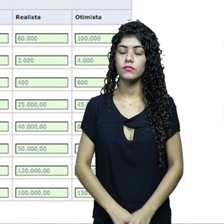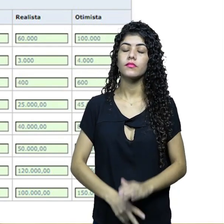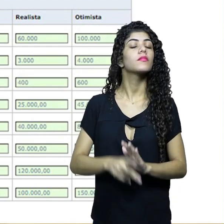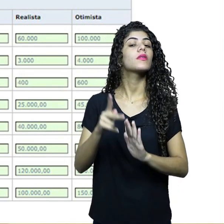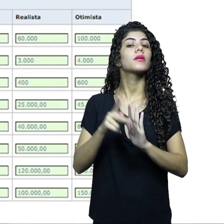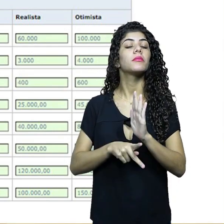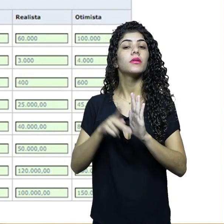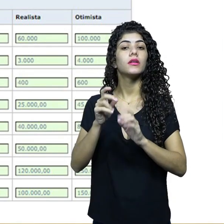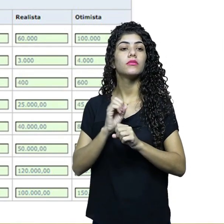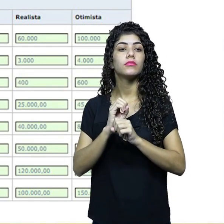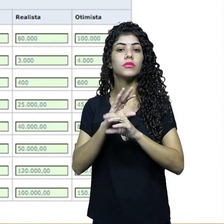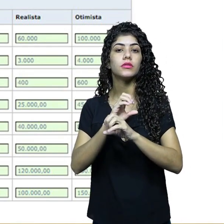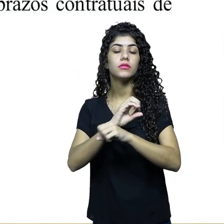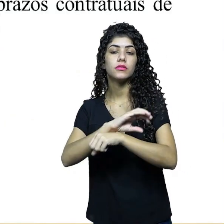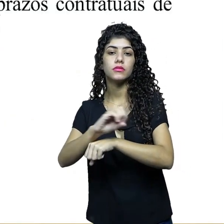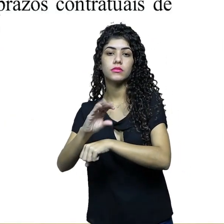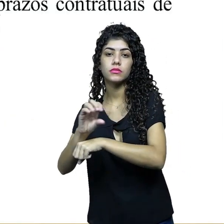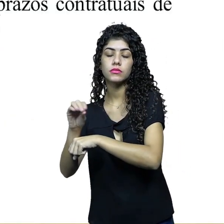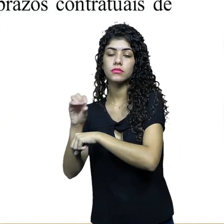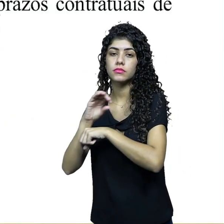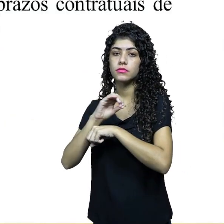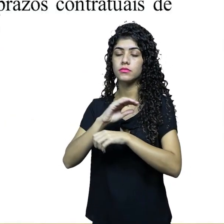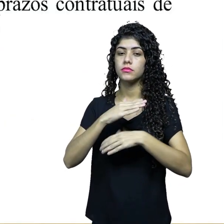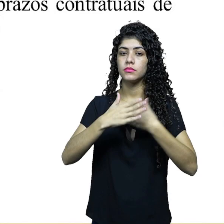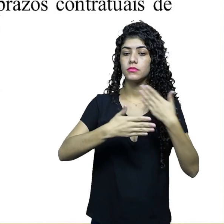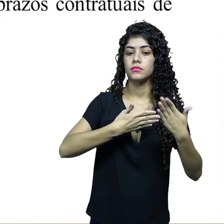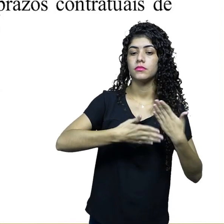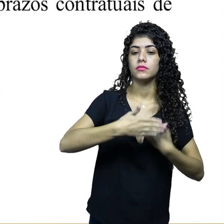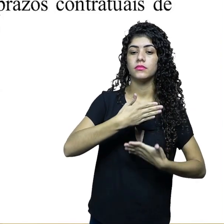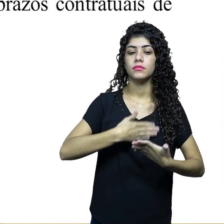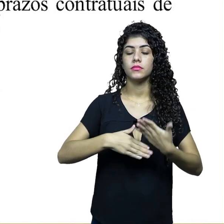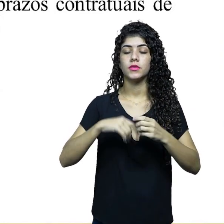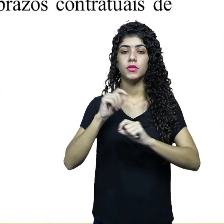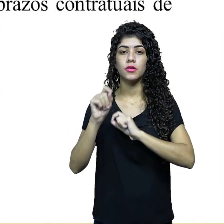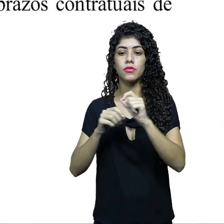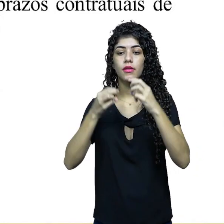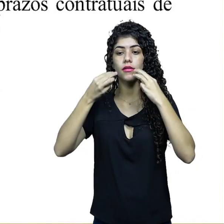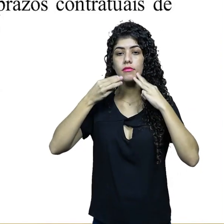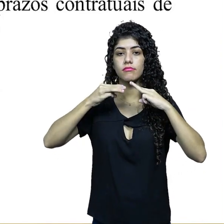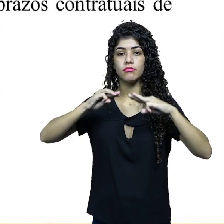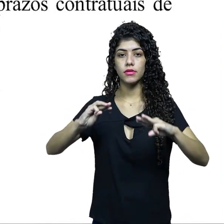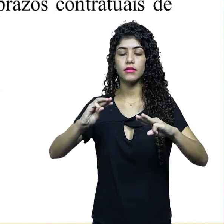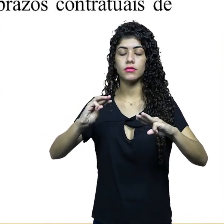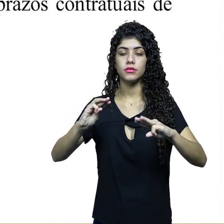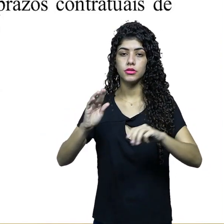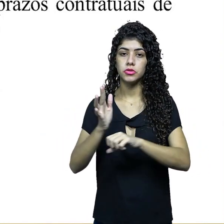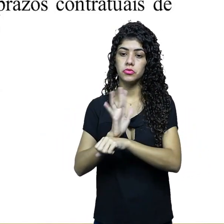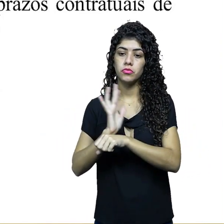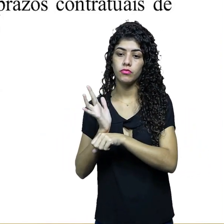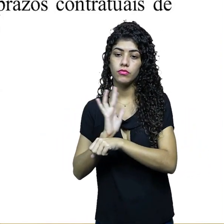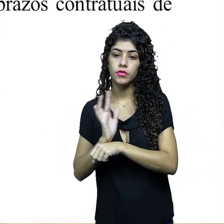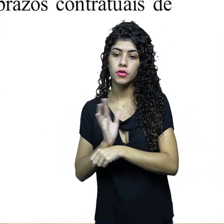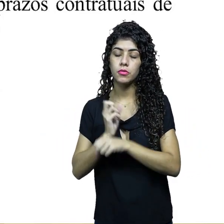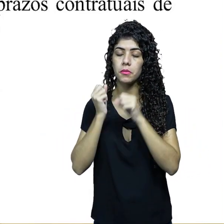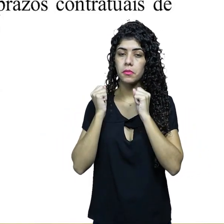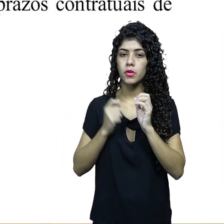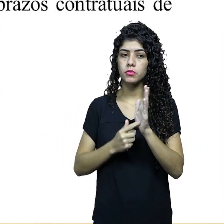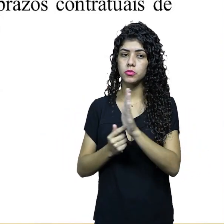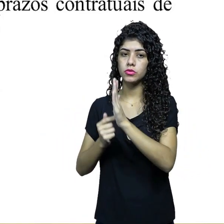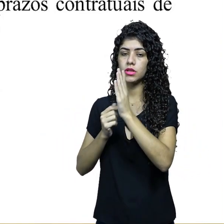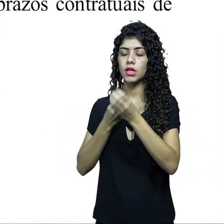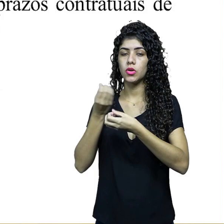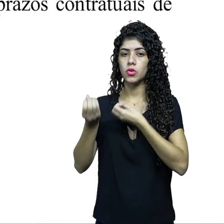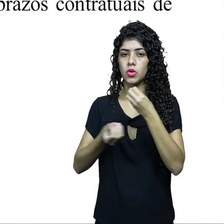Plano de difusão e distribuição. É o plano de comercialização e marketing da obra. Deverá apontar o modo